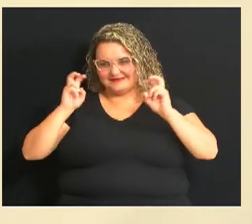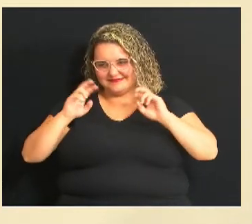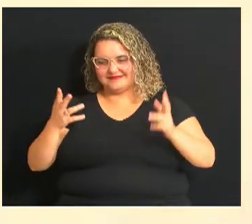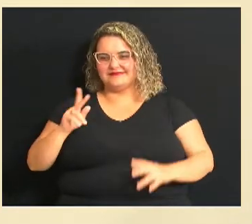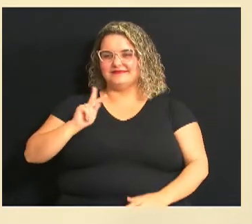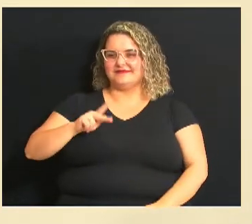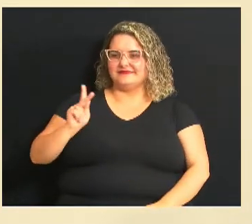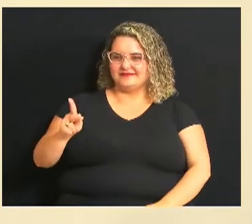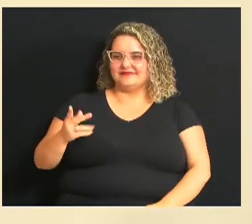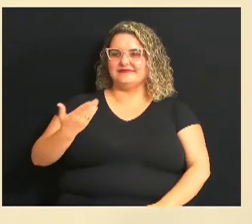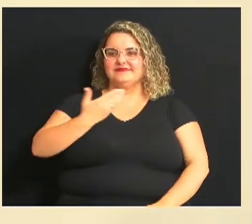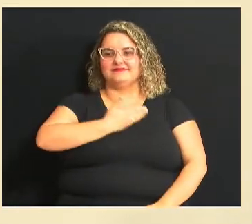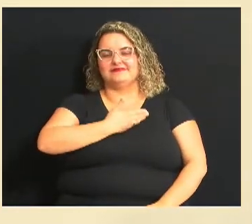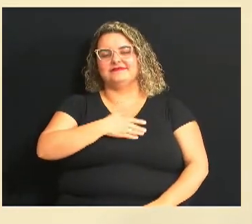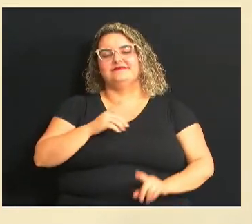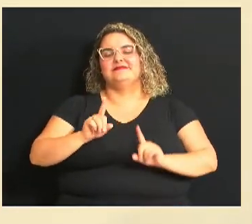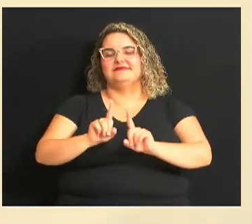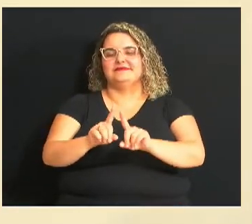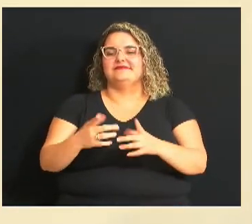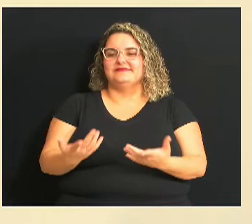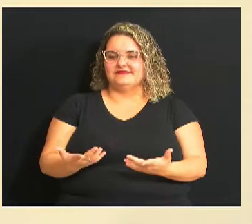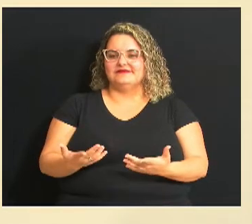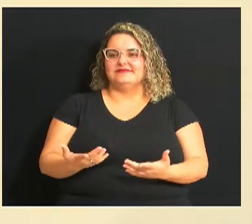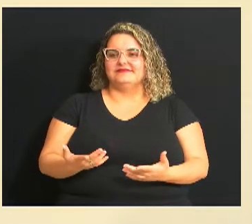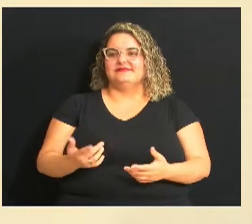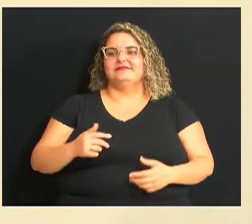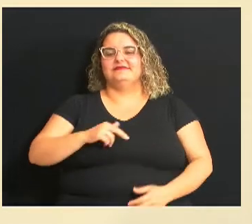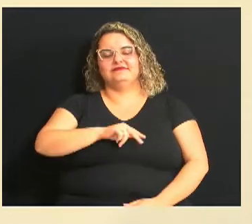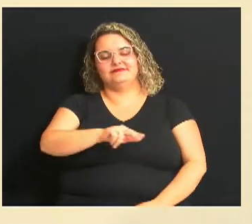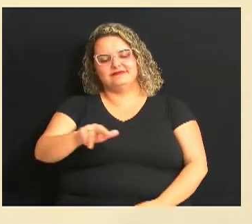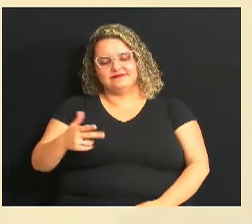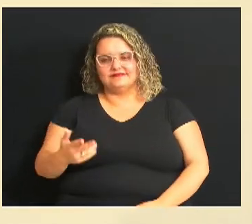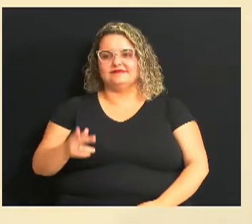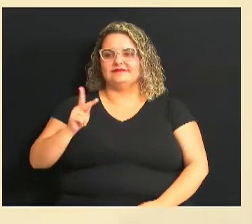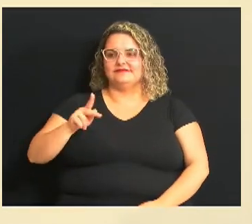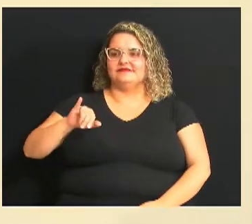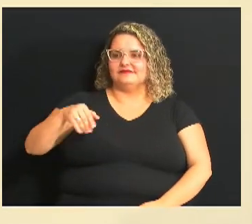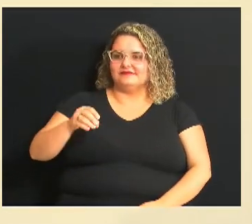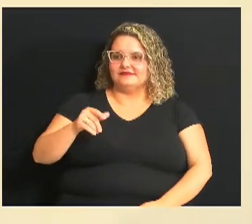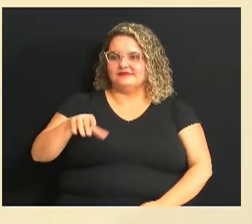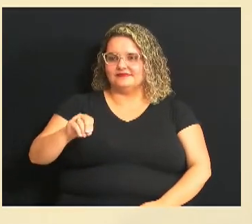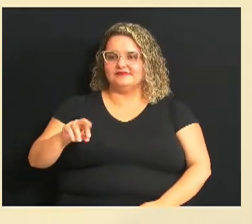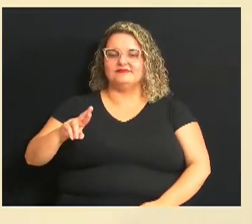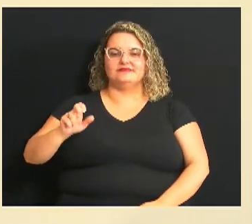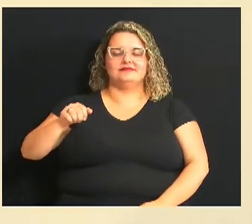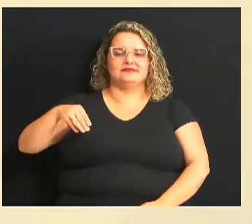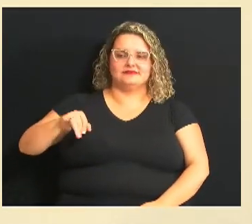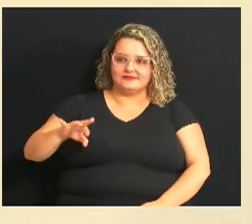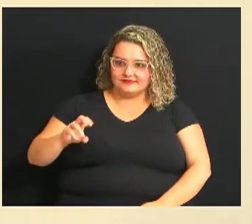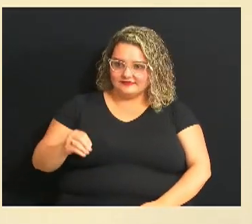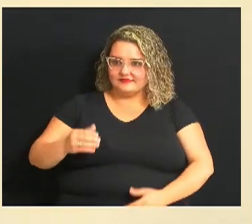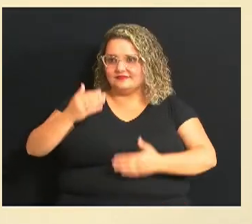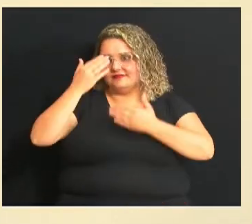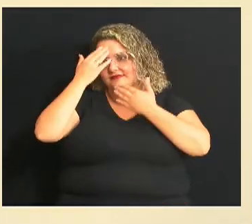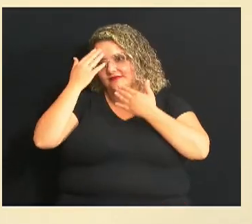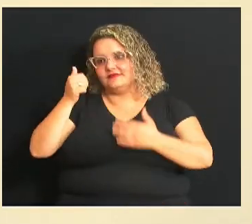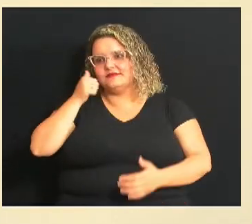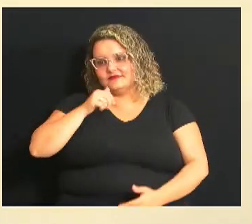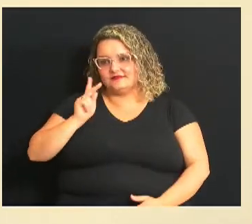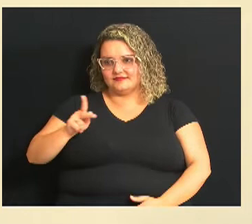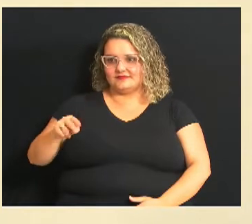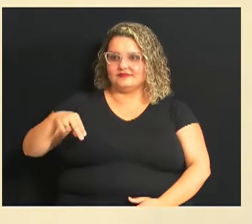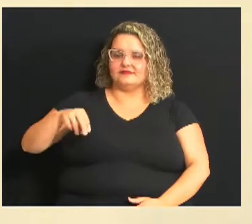professores amigos, parceiros, professores irmãos aí, professor João, professor Ramiro, obrigado, professora Noemi, obrigado